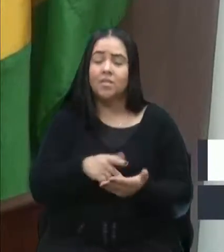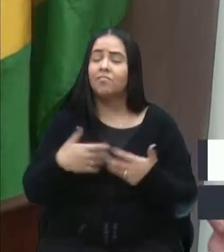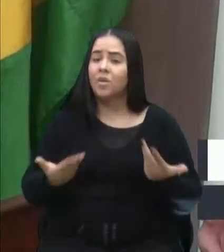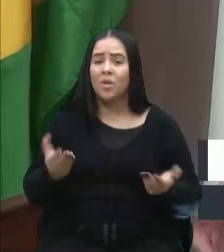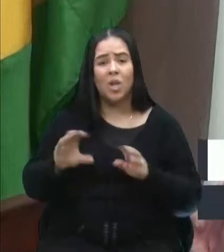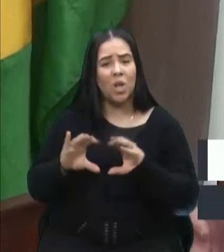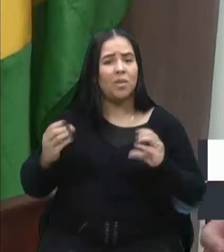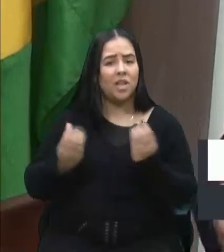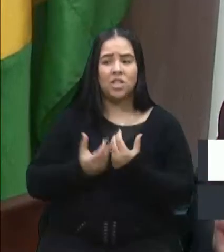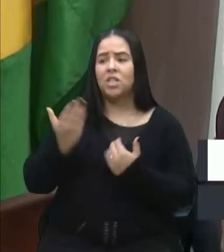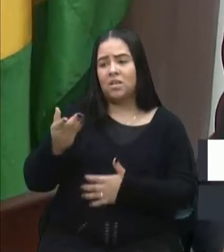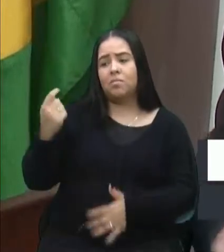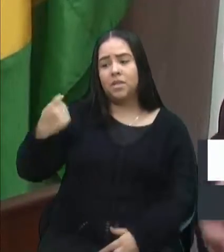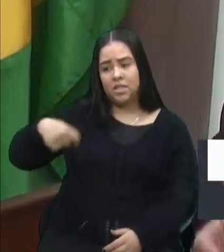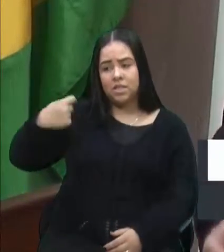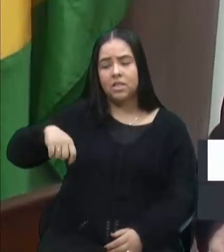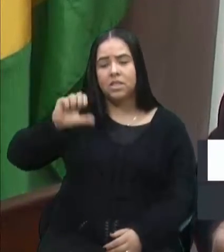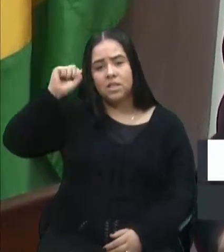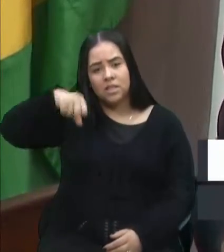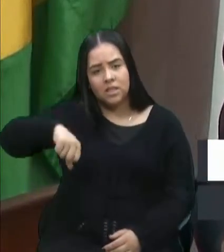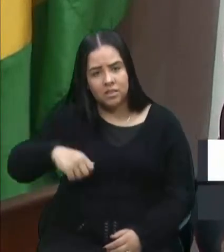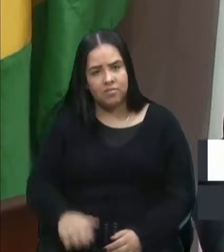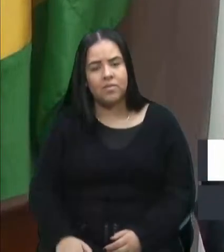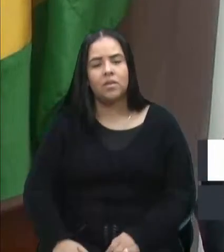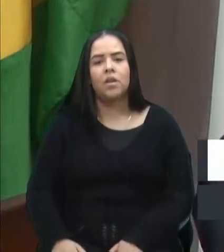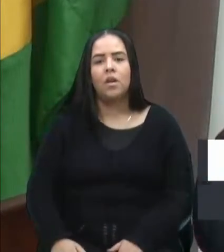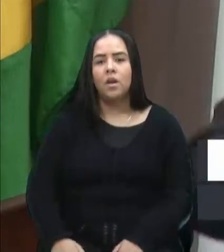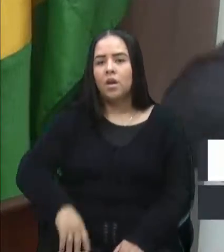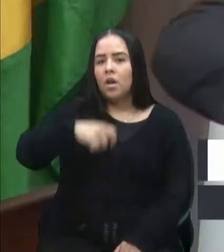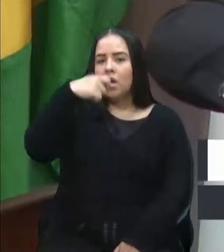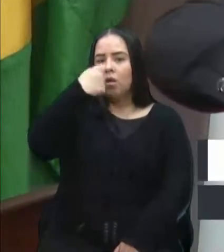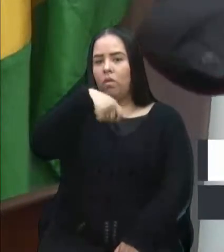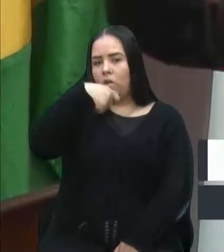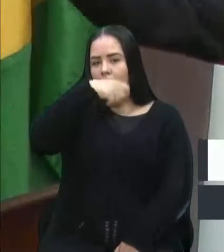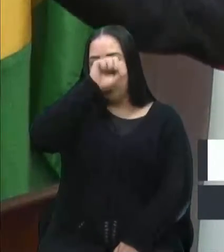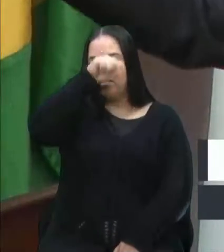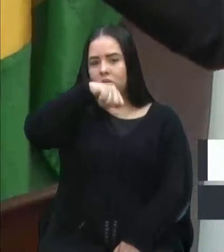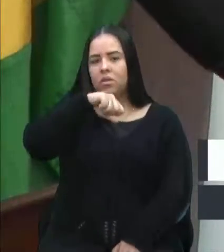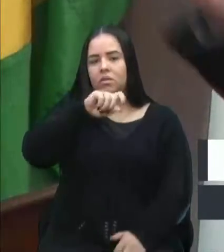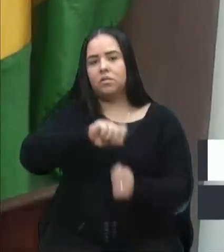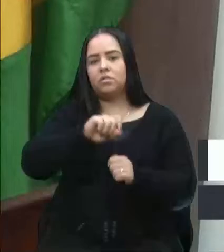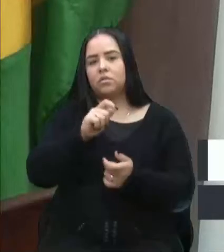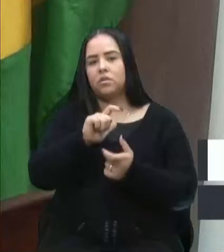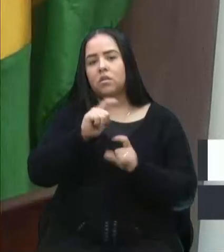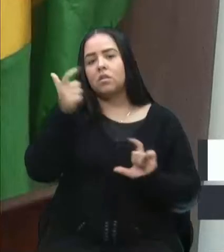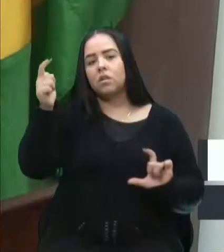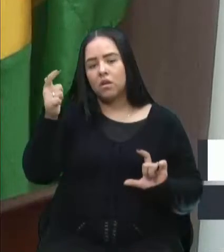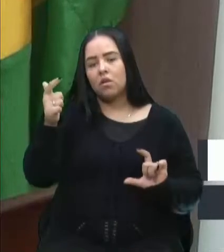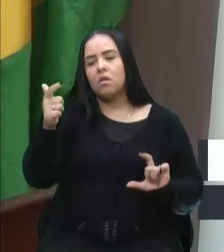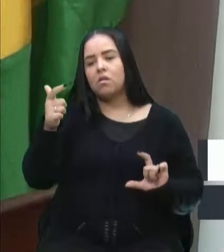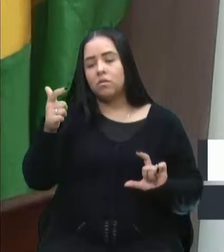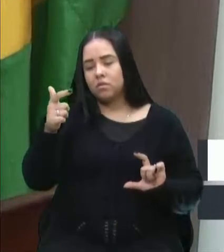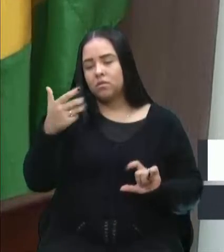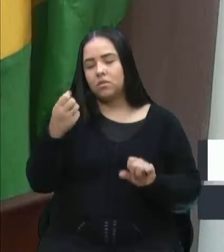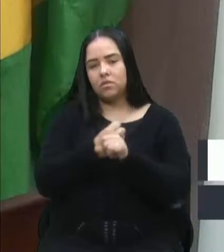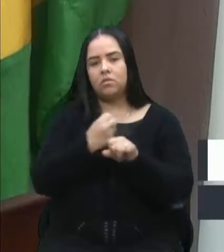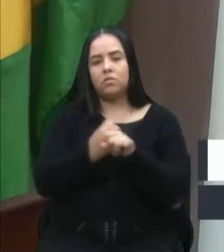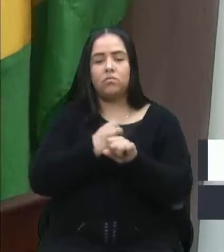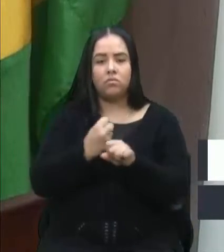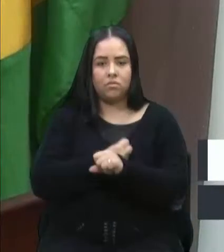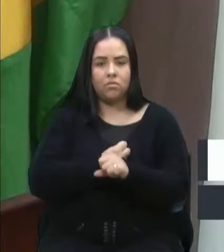comunidade precisa que seja feita essa ampliação desta grande obra. E